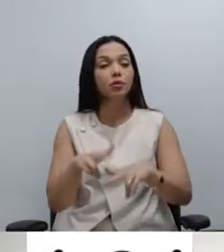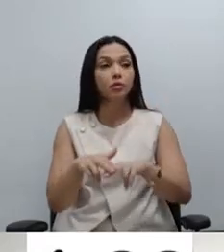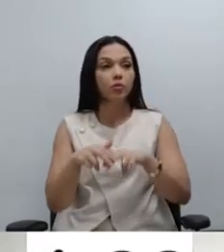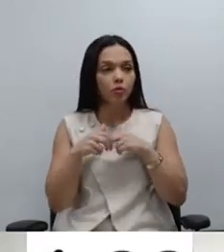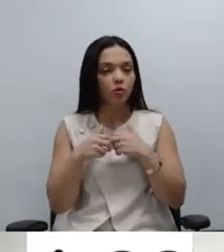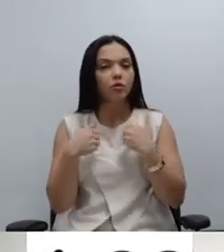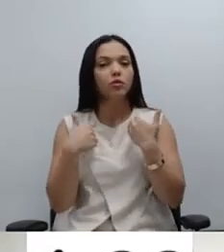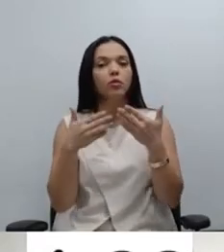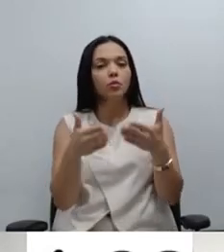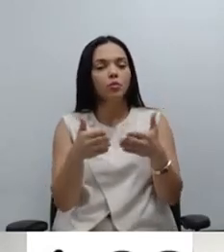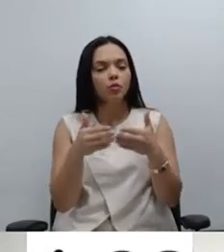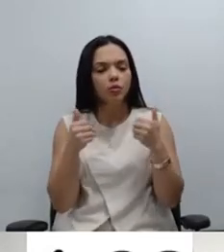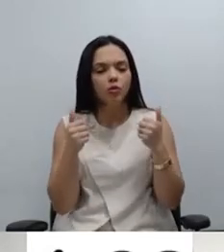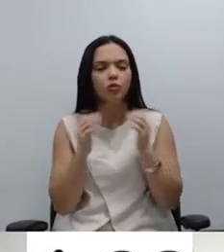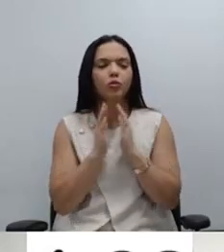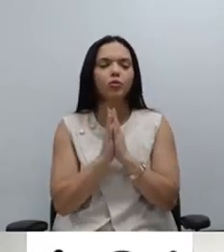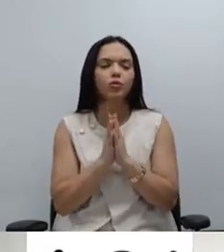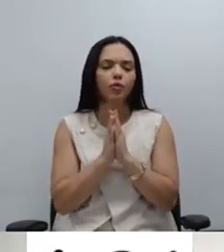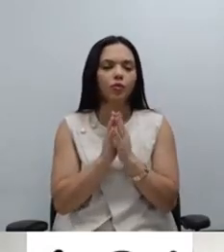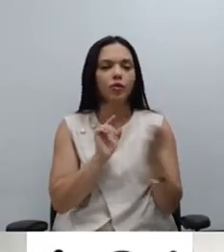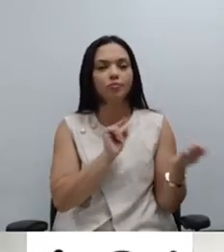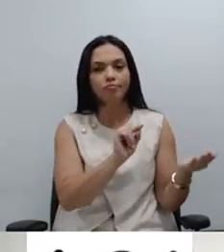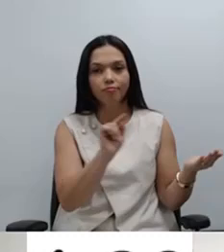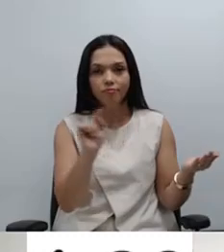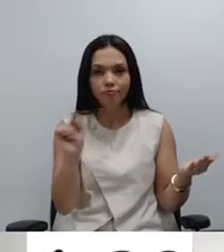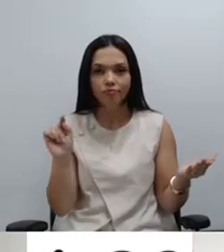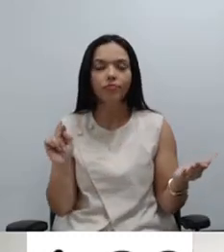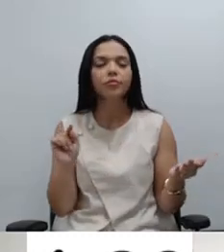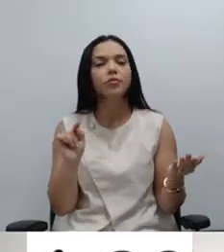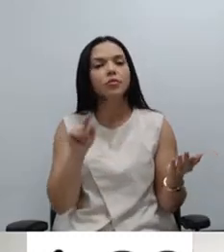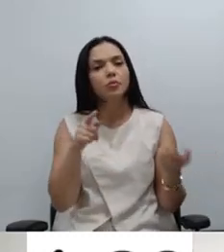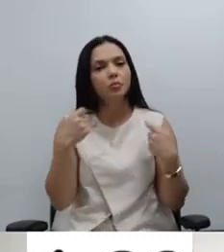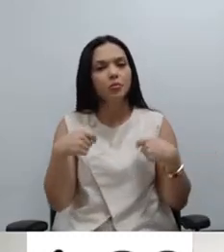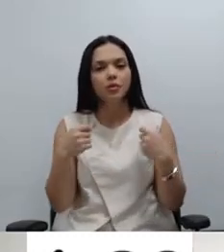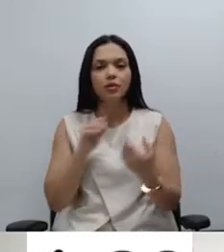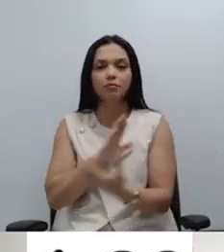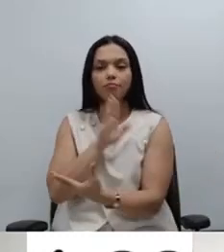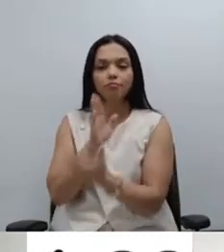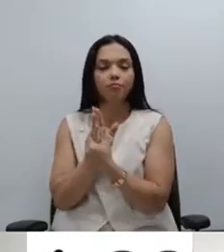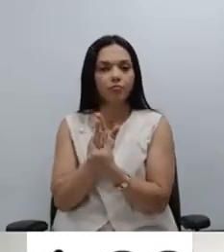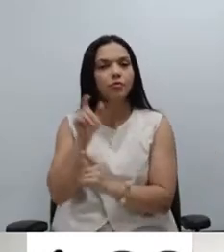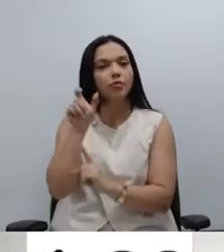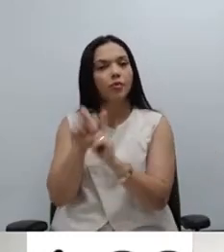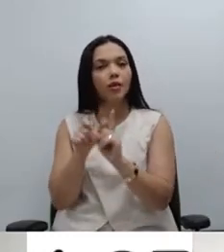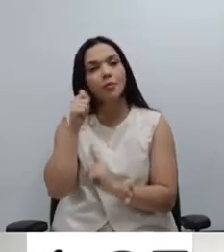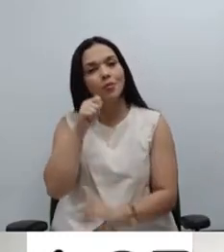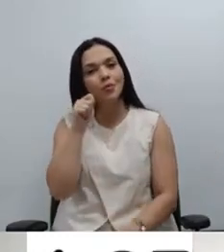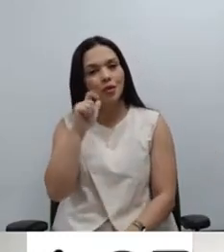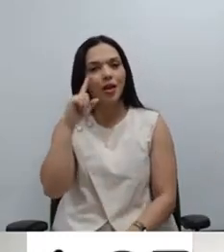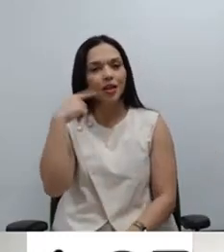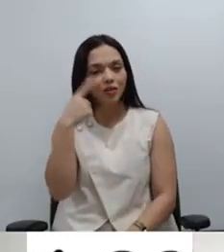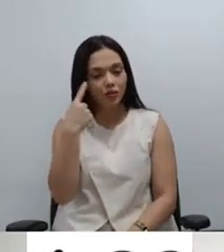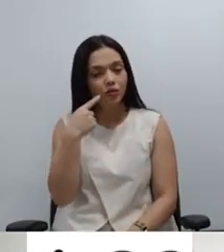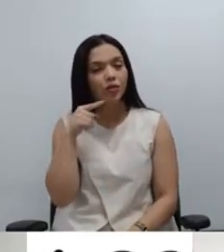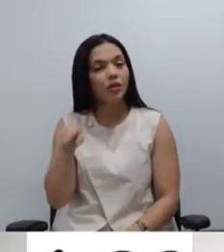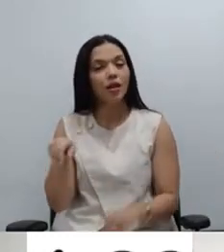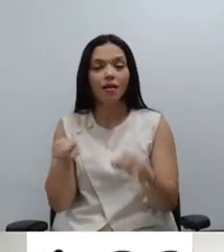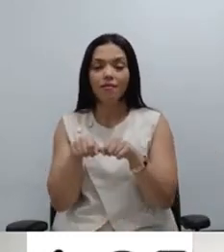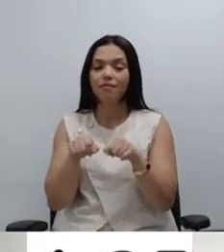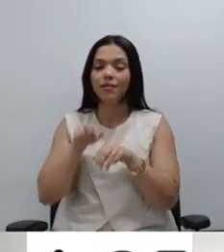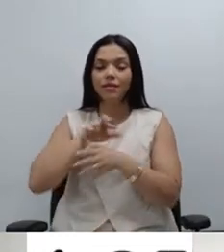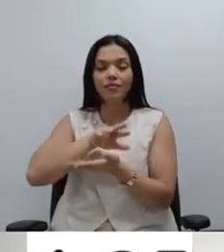Vossas Excelências, cada um de Vossas Excelências, que ela seja responsabilizada civilmente e criminalmente, que ela